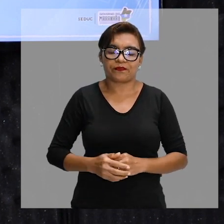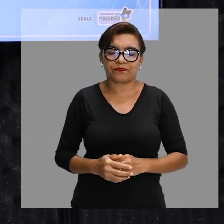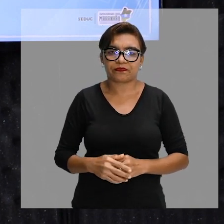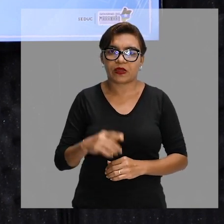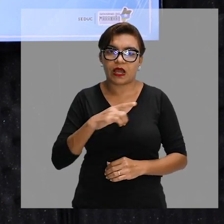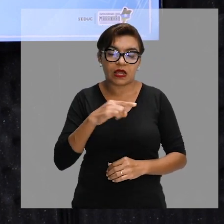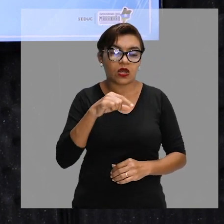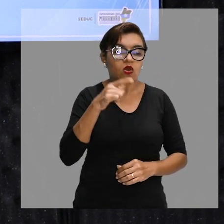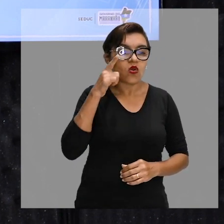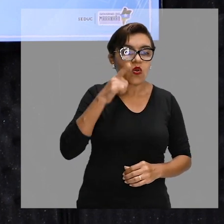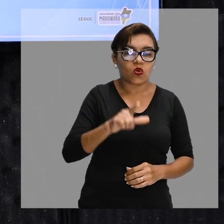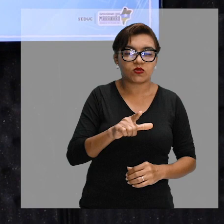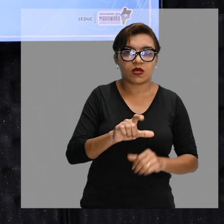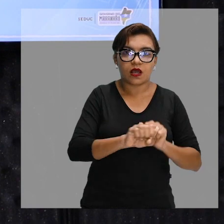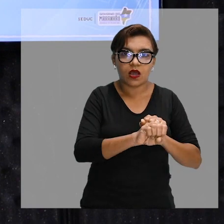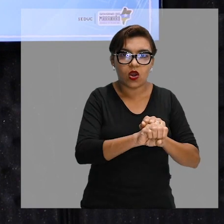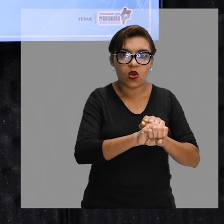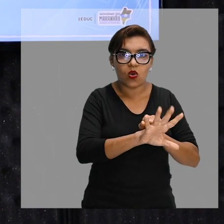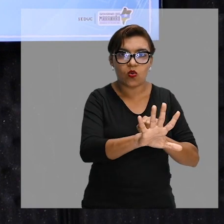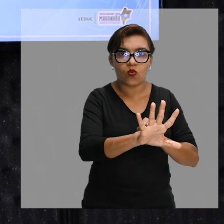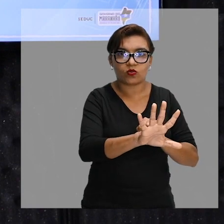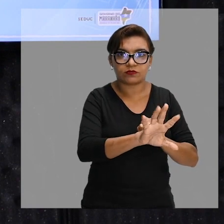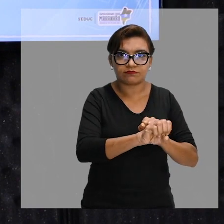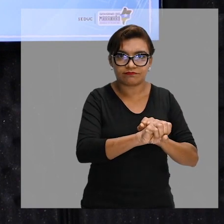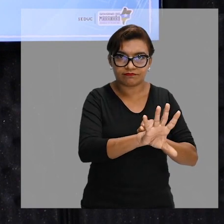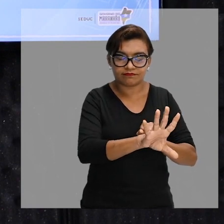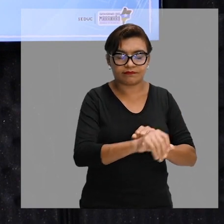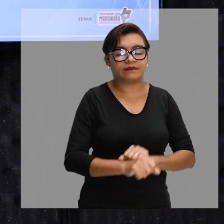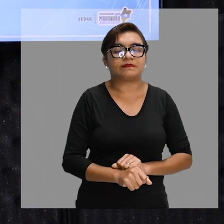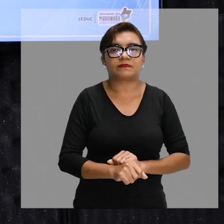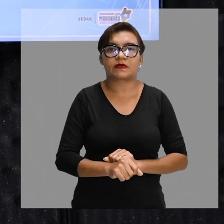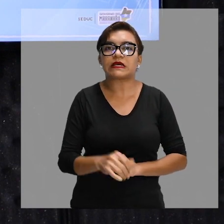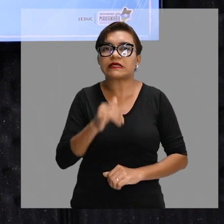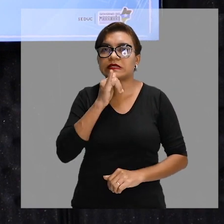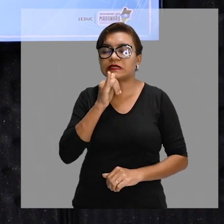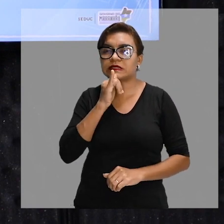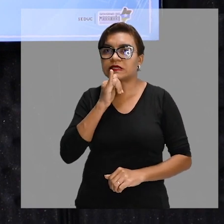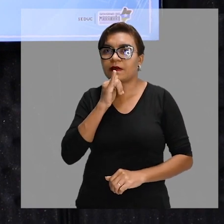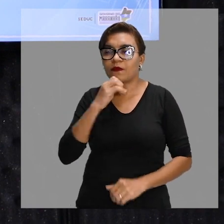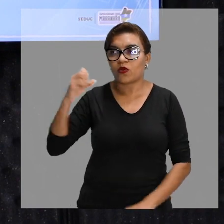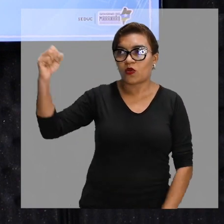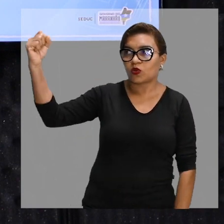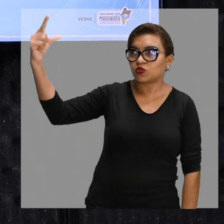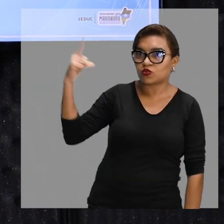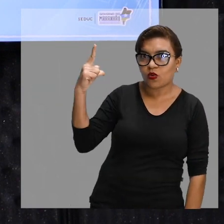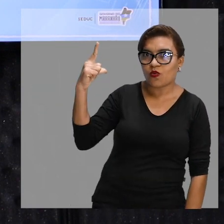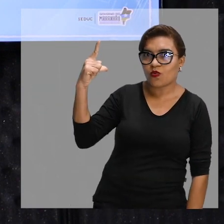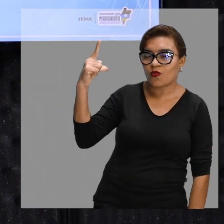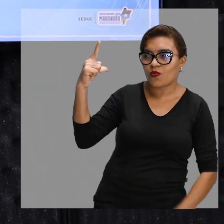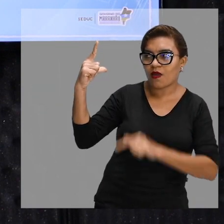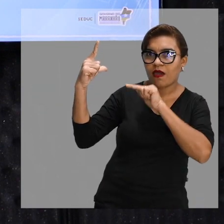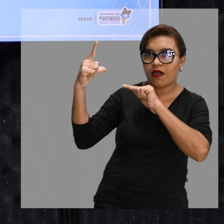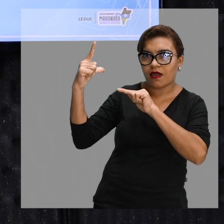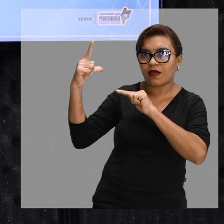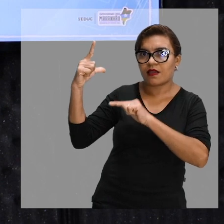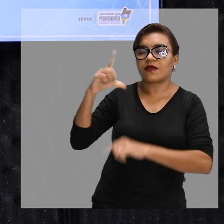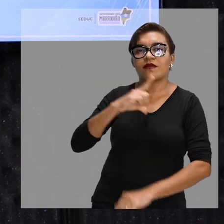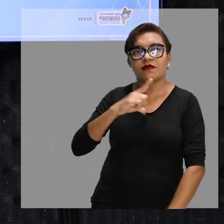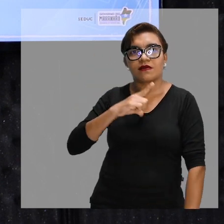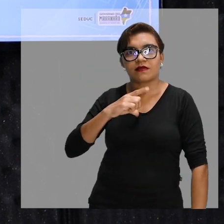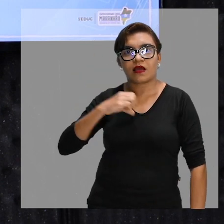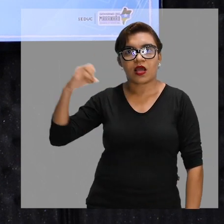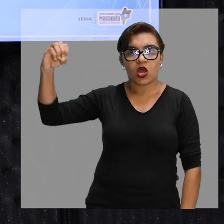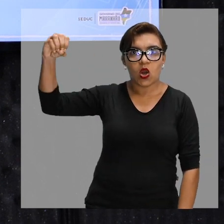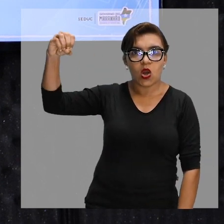ele consegue emitir luz. Certo? Um exemplo clássico é o Sol, a nossa estrela maior.